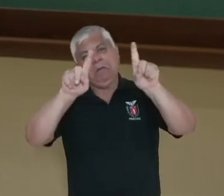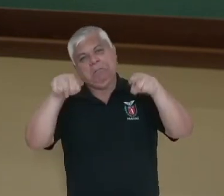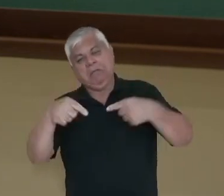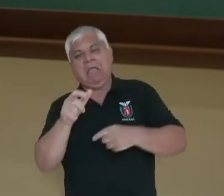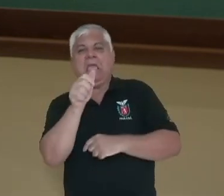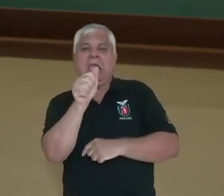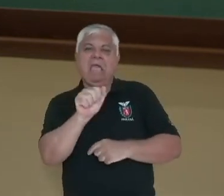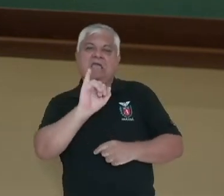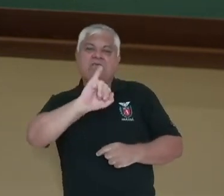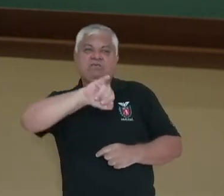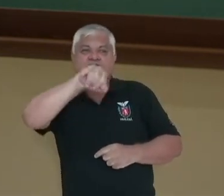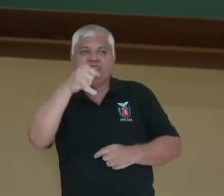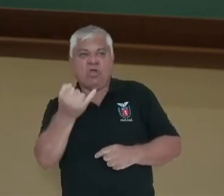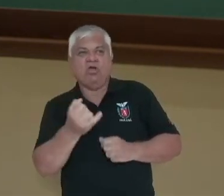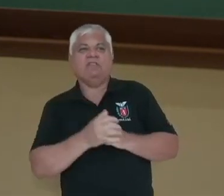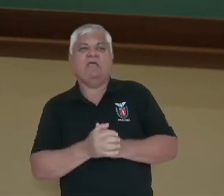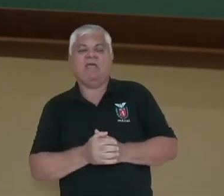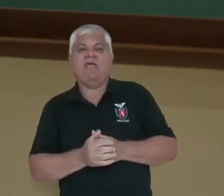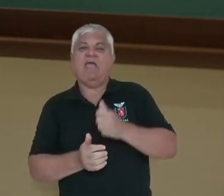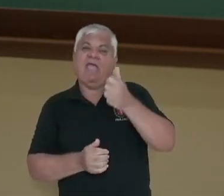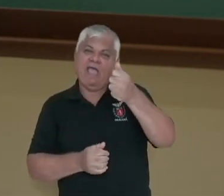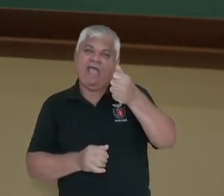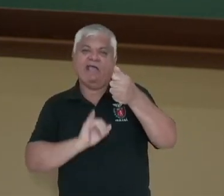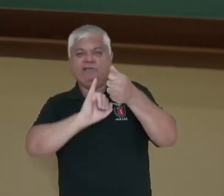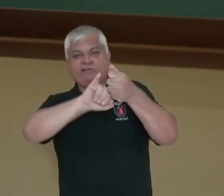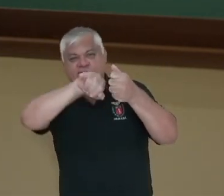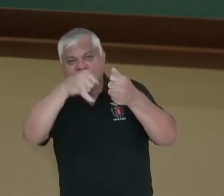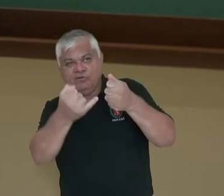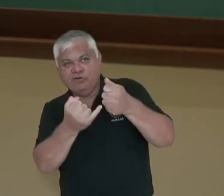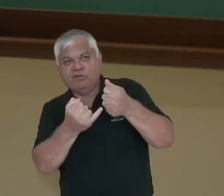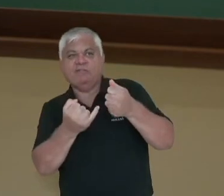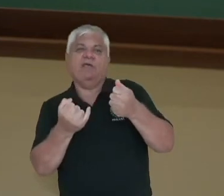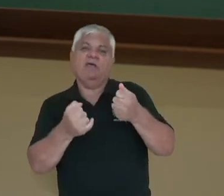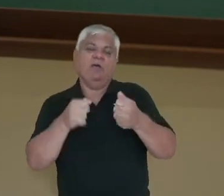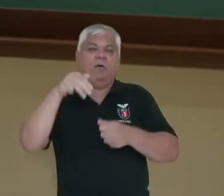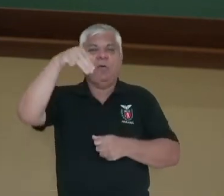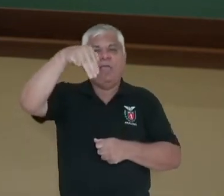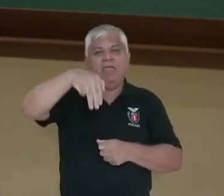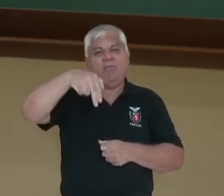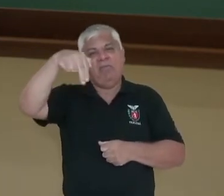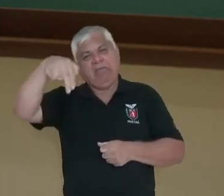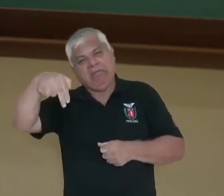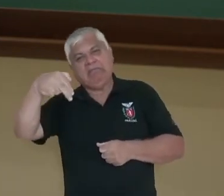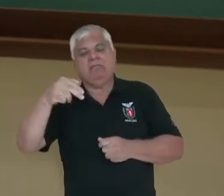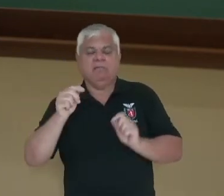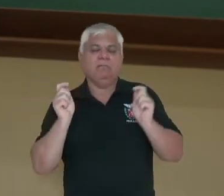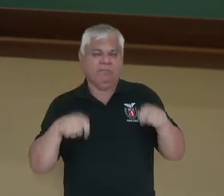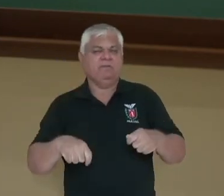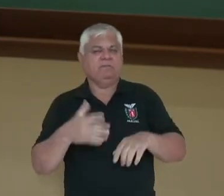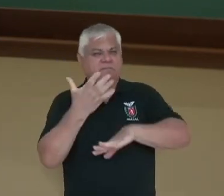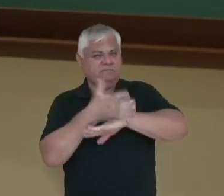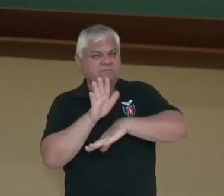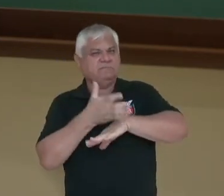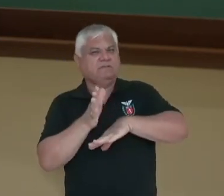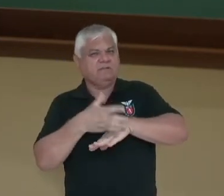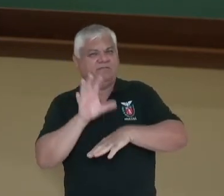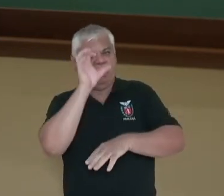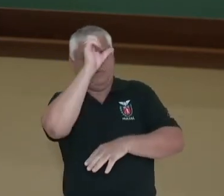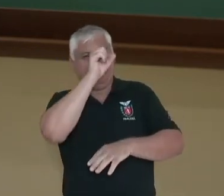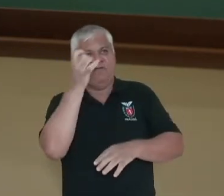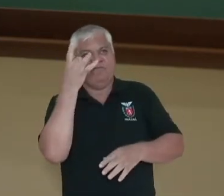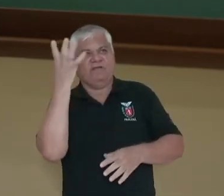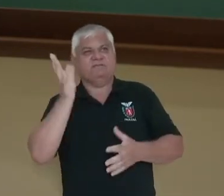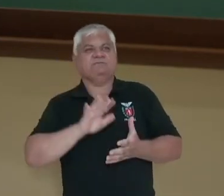matriz A dos elementos A e J e tipo M por N. Nós vamos ver na prática, pessoal, já vai ficar mais claro